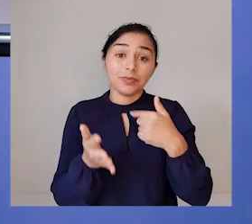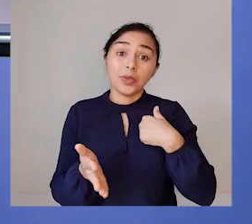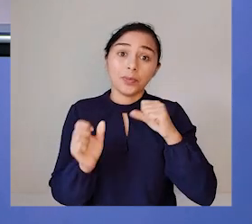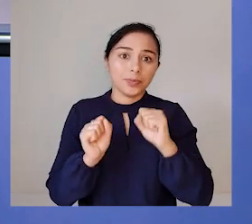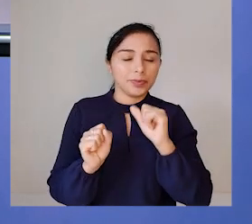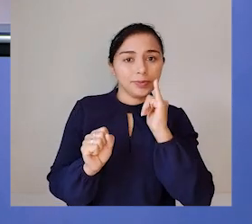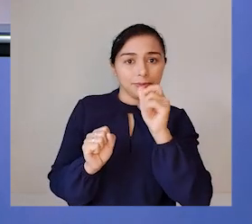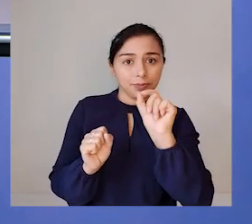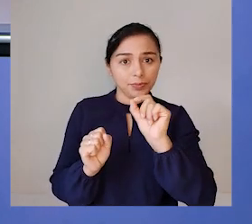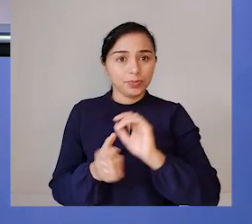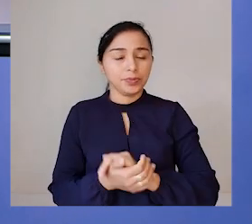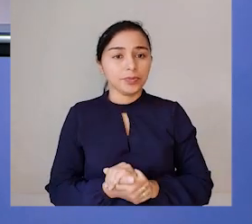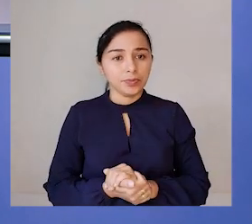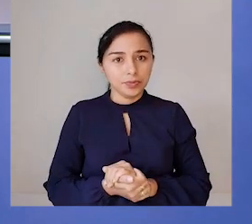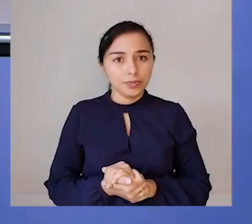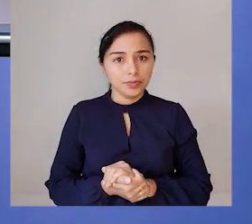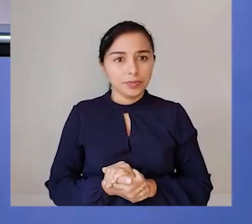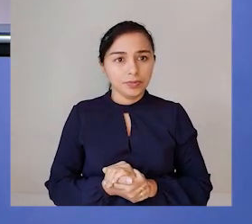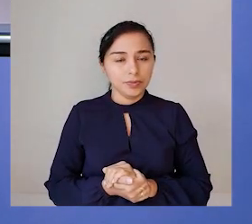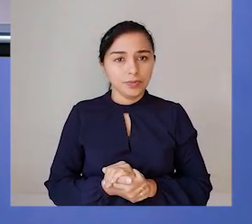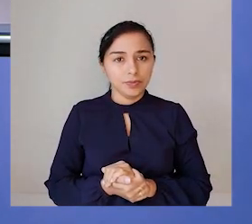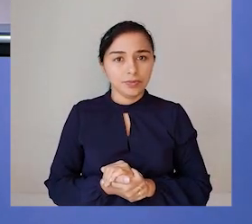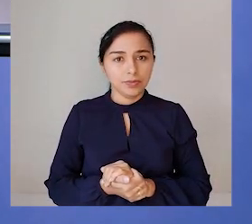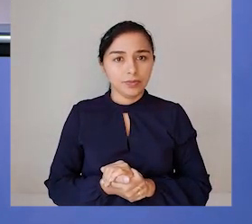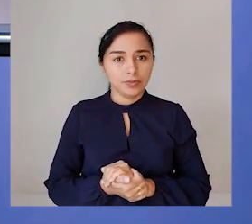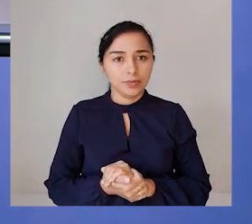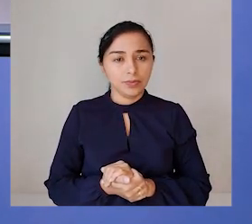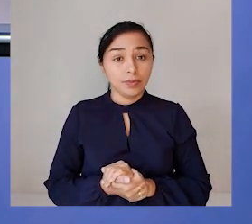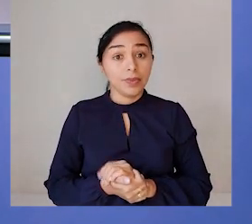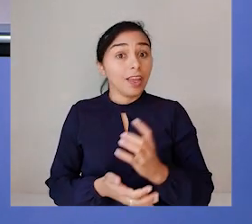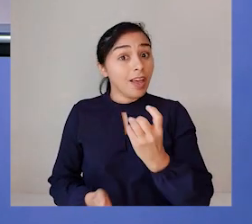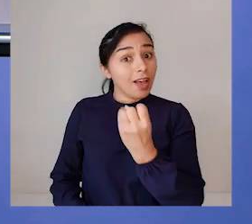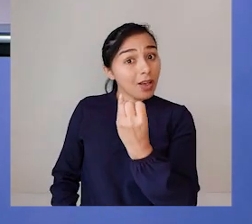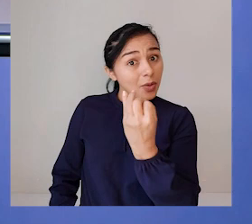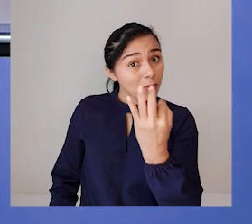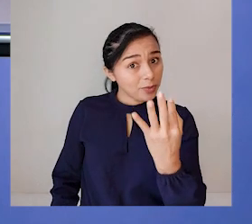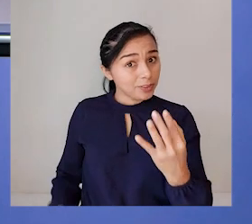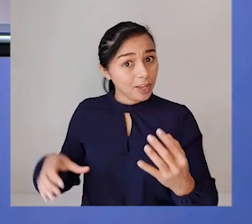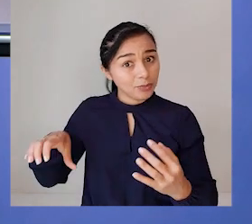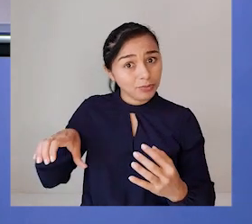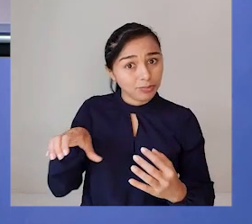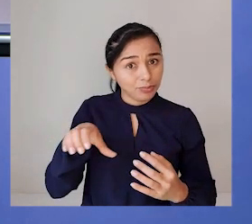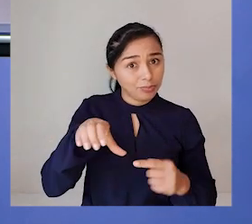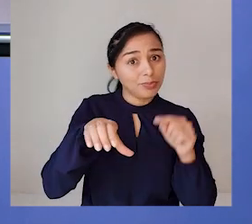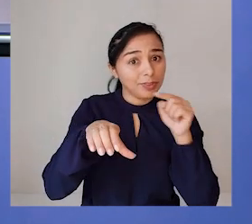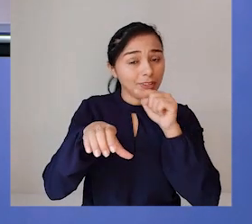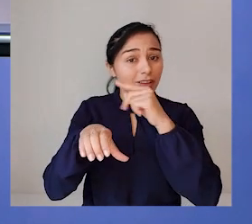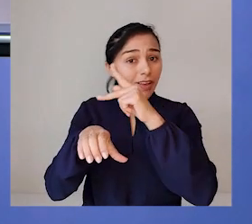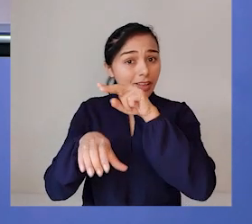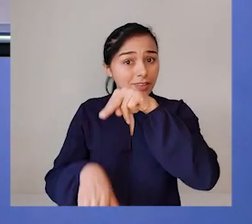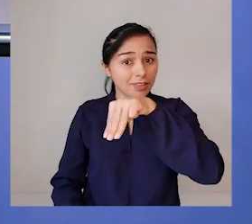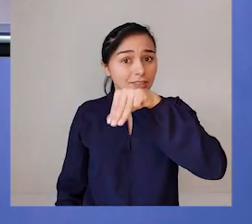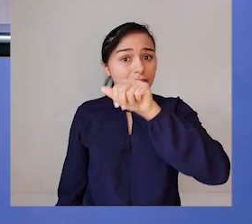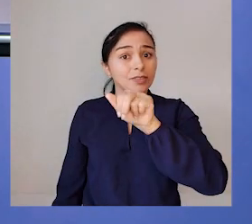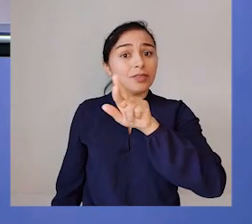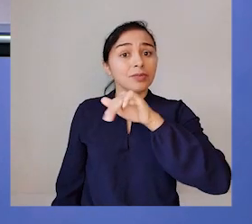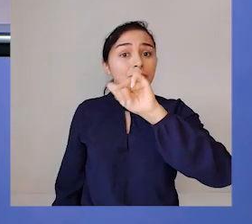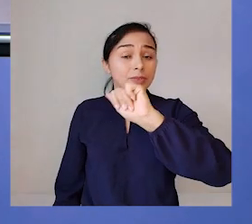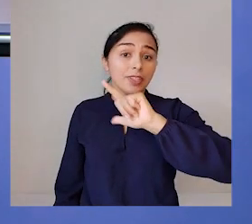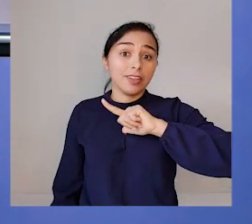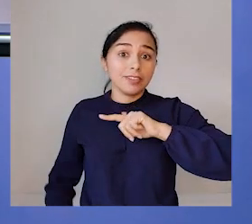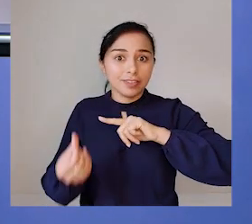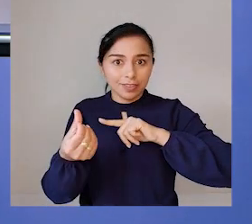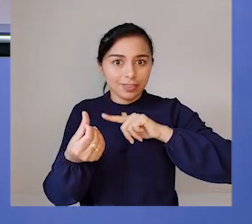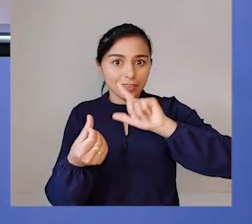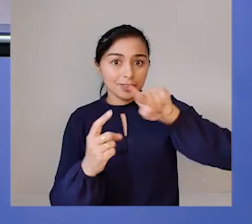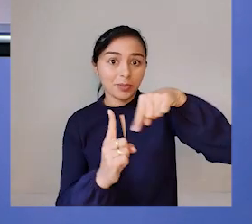poderia, então, colocar que a quantidade de carrinhos de Mariana é 6 mais 3.